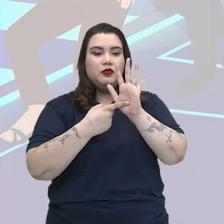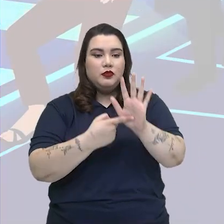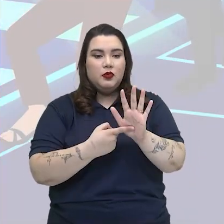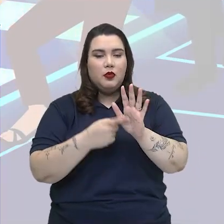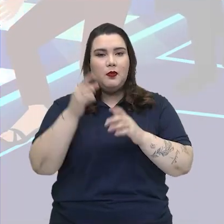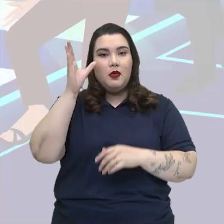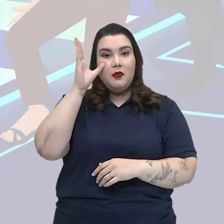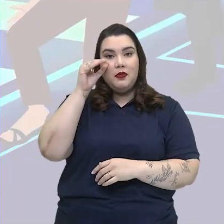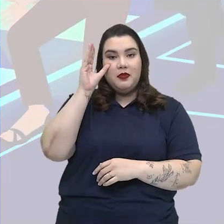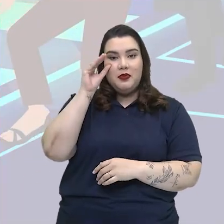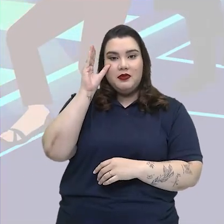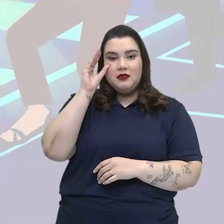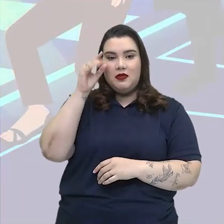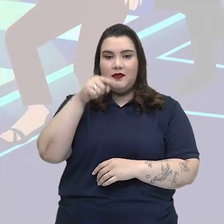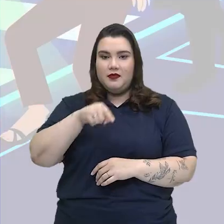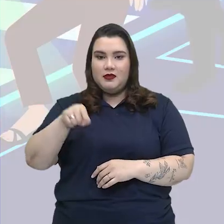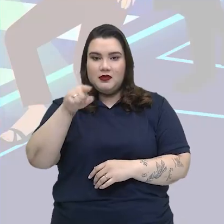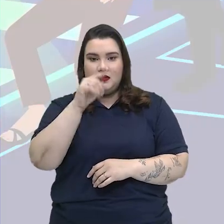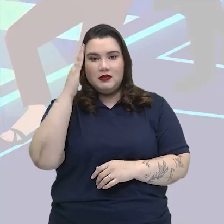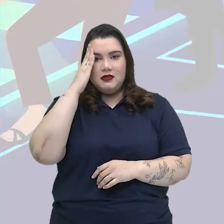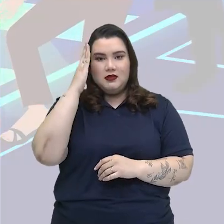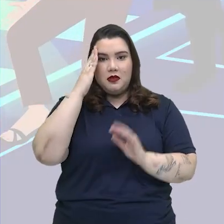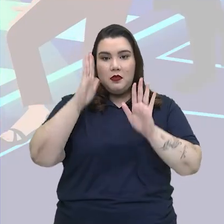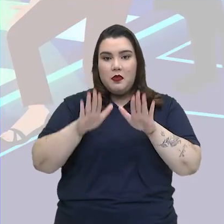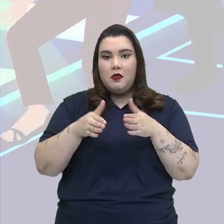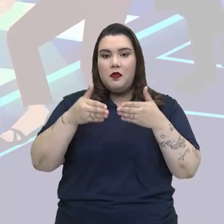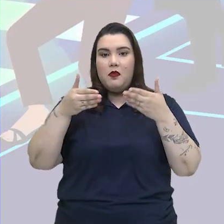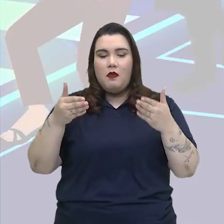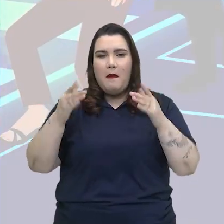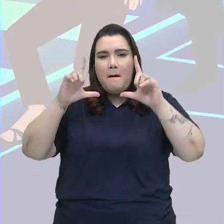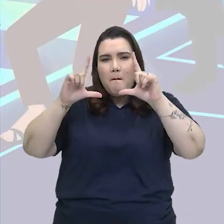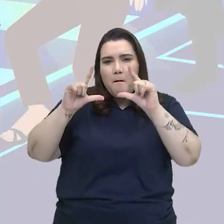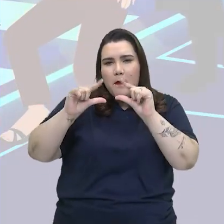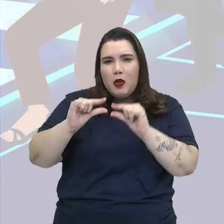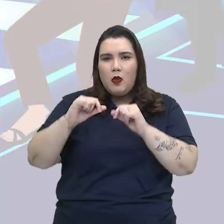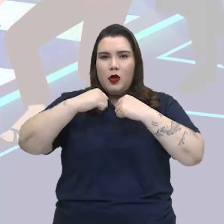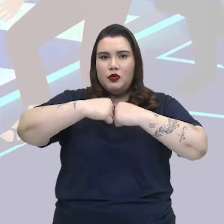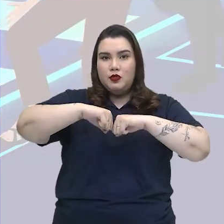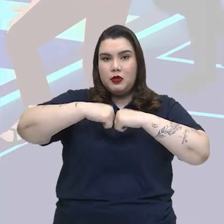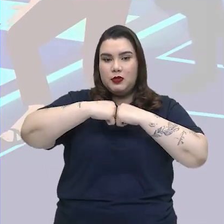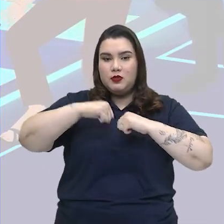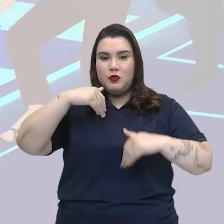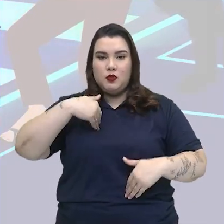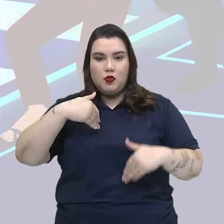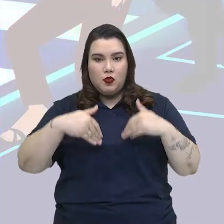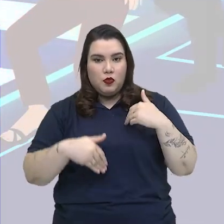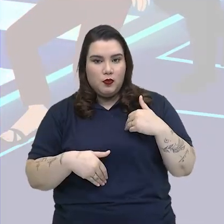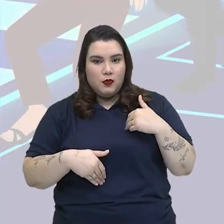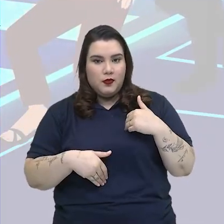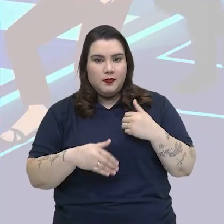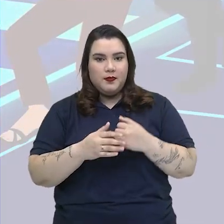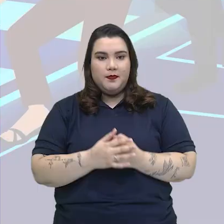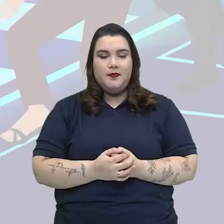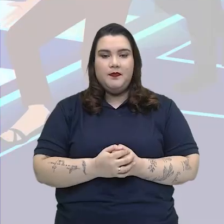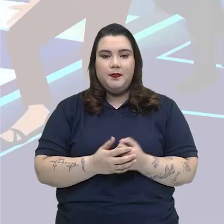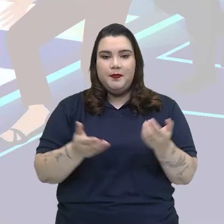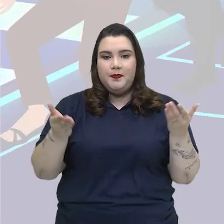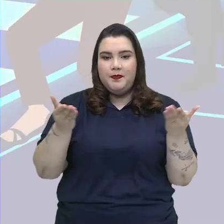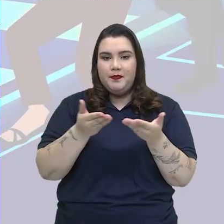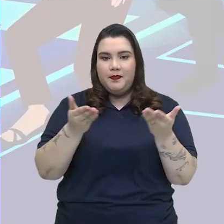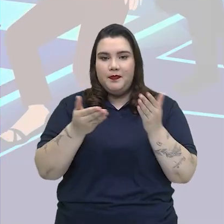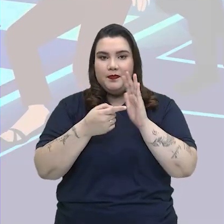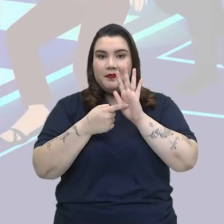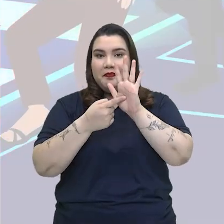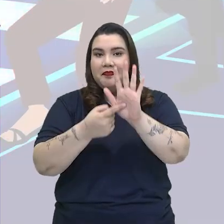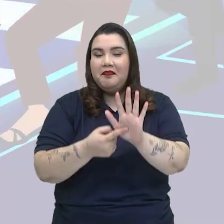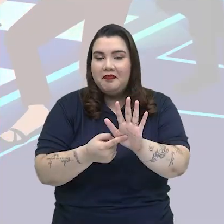fato curioso. Você sabe qual é a menor articulação do nosso corpo? Vamos lá,